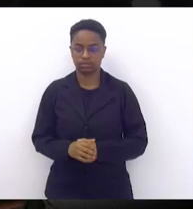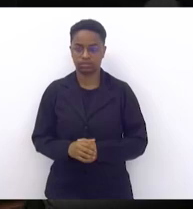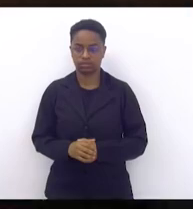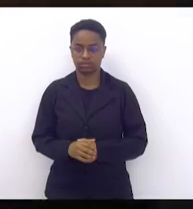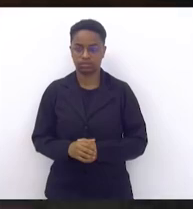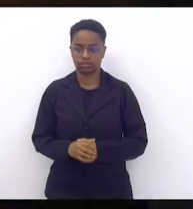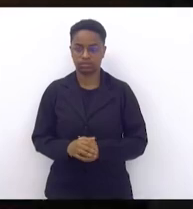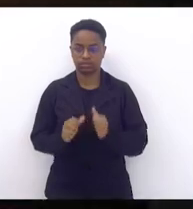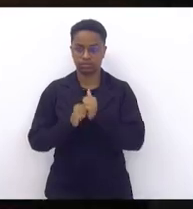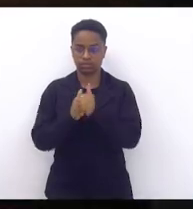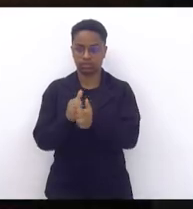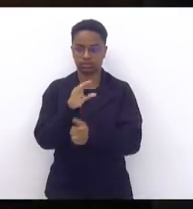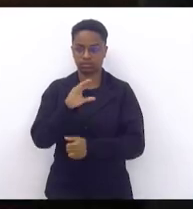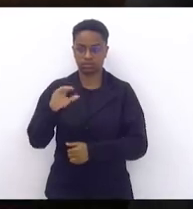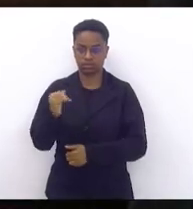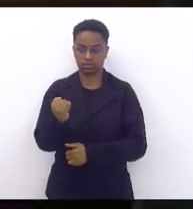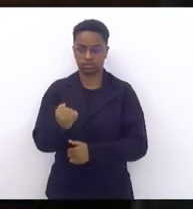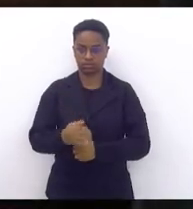Acompanha a CCJ, presidente.